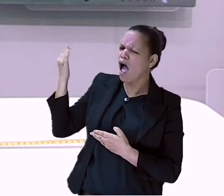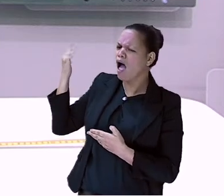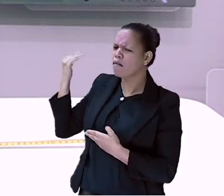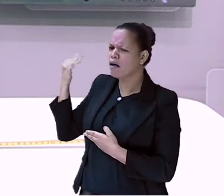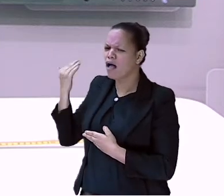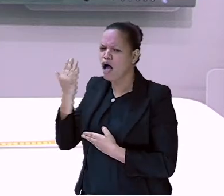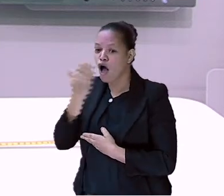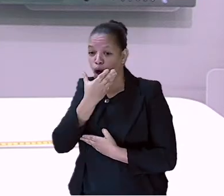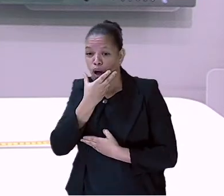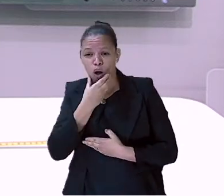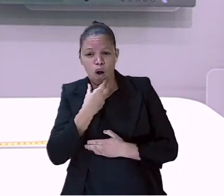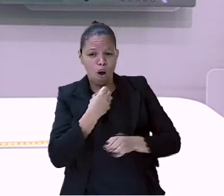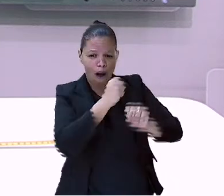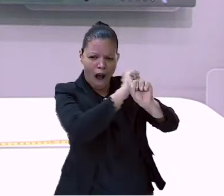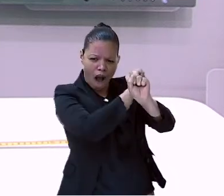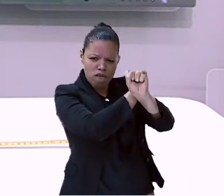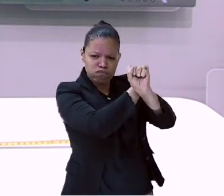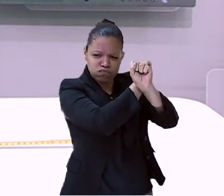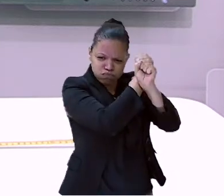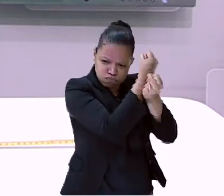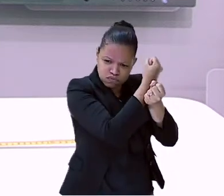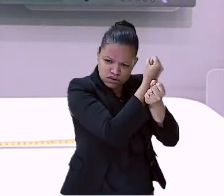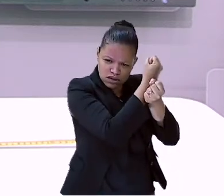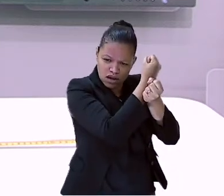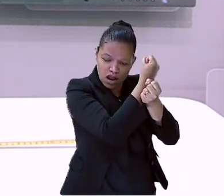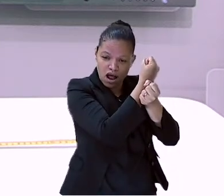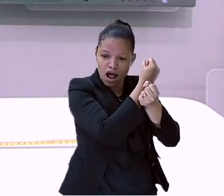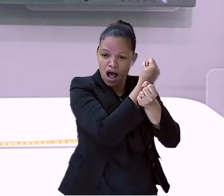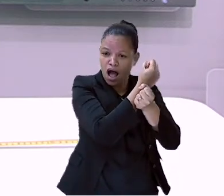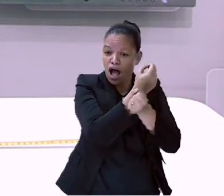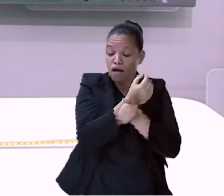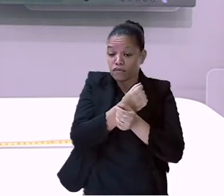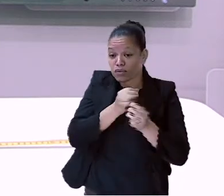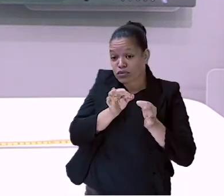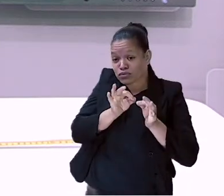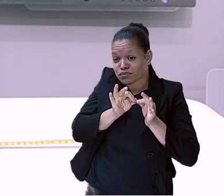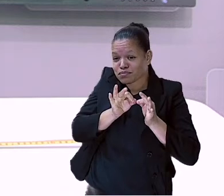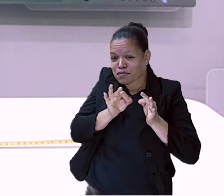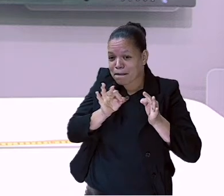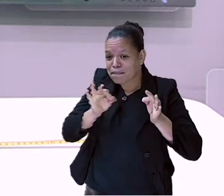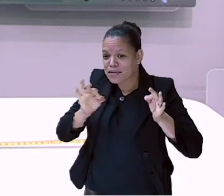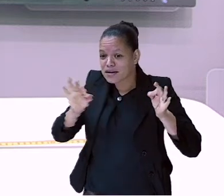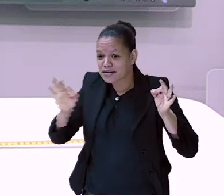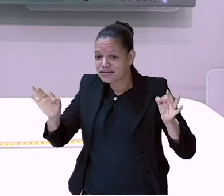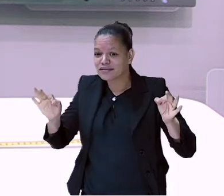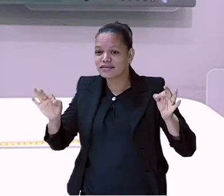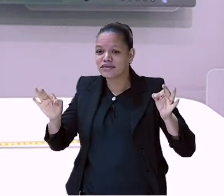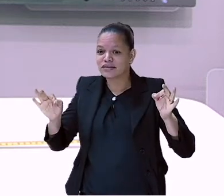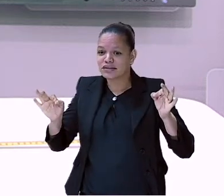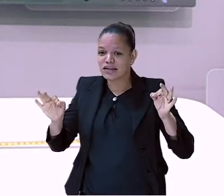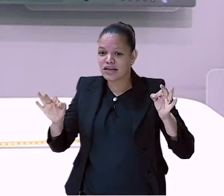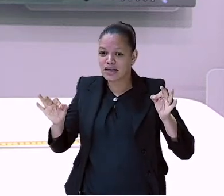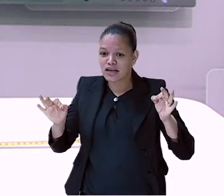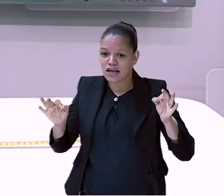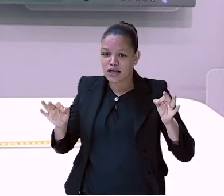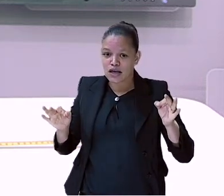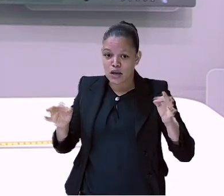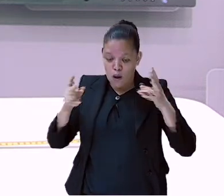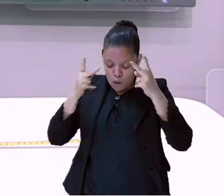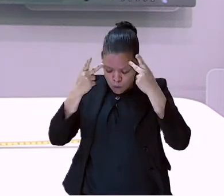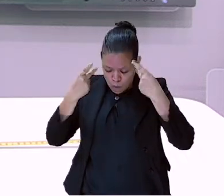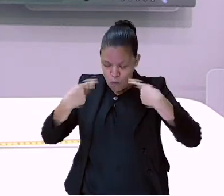grossas, coxas mais finas, coxas mais compridas, coxas mais curtas. Então, quando você olhava o telhado, ele